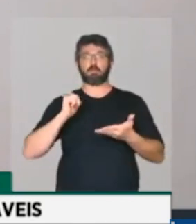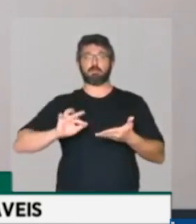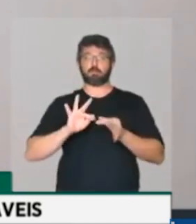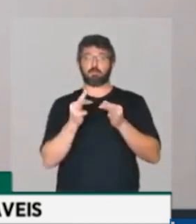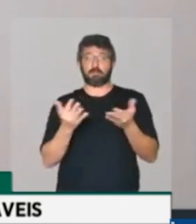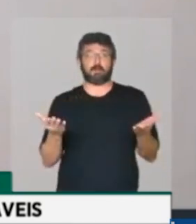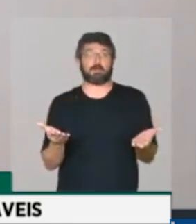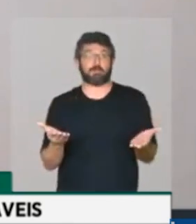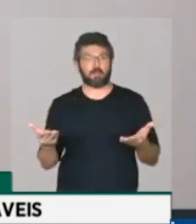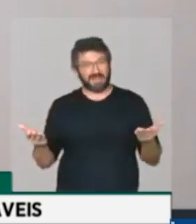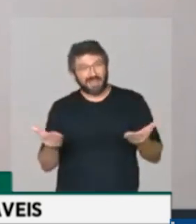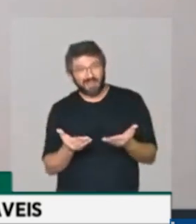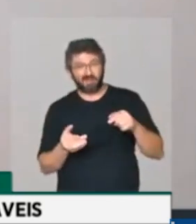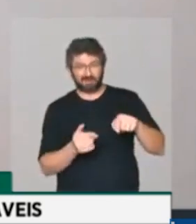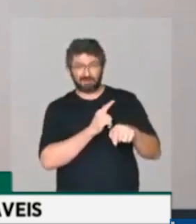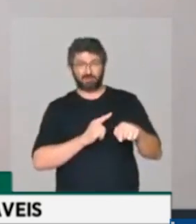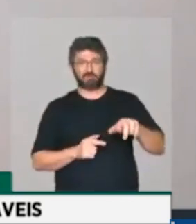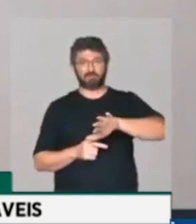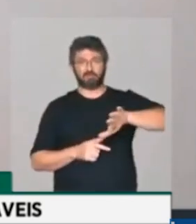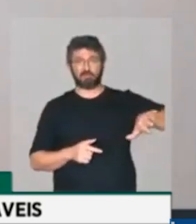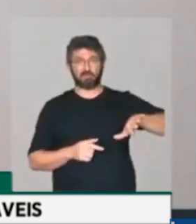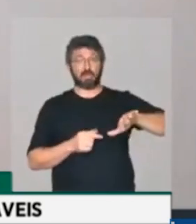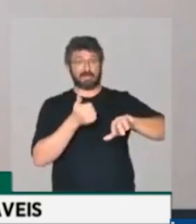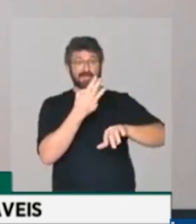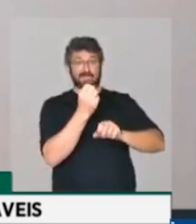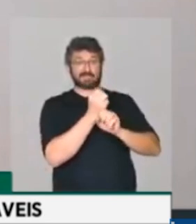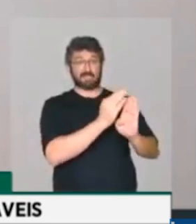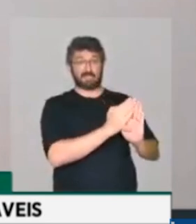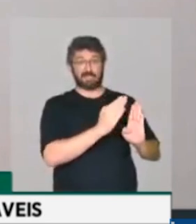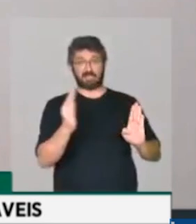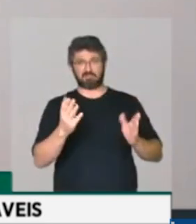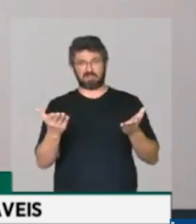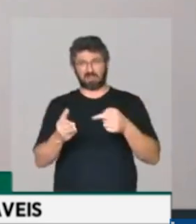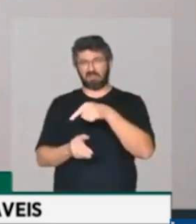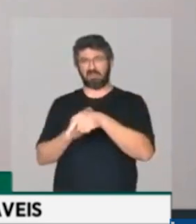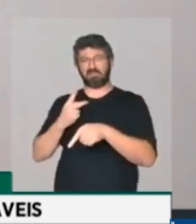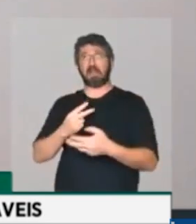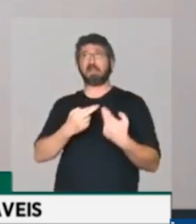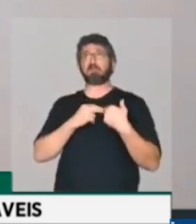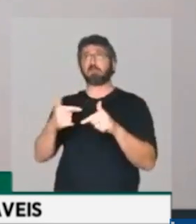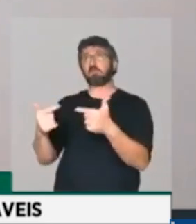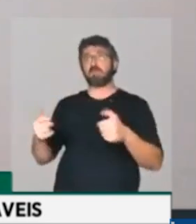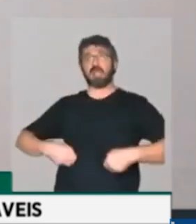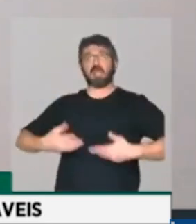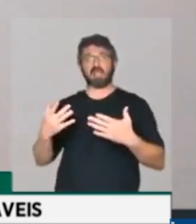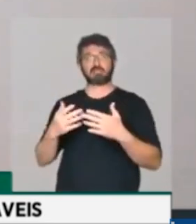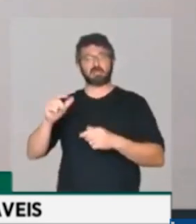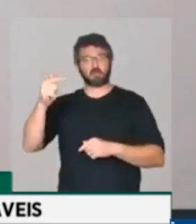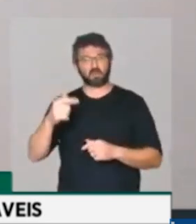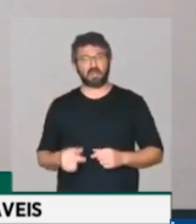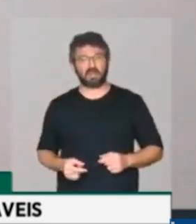Família. E agora, depois de ter ficado 13 anos no governo e no poder, vem falar que é uma irresponsabilidade do governo, do